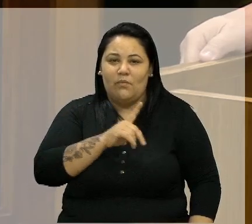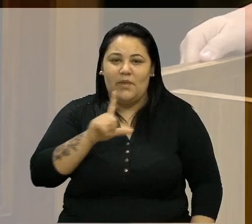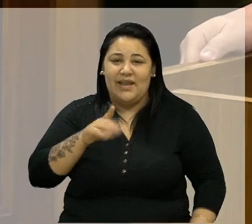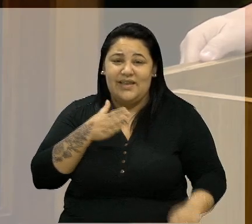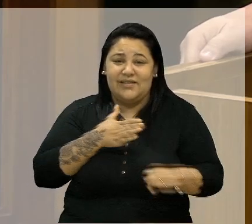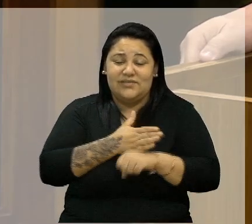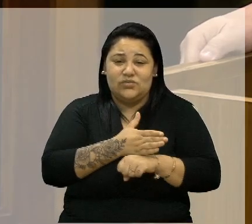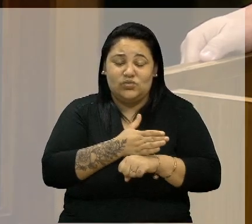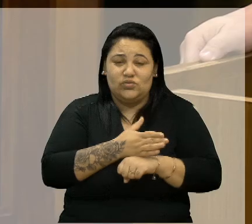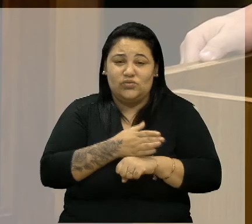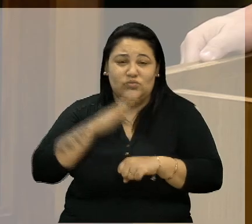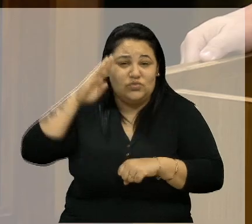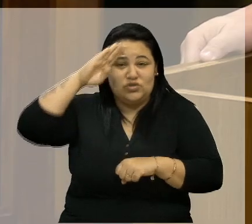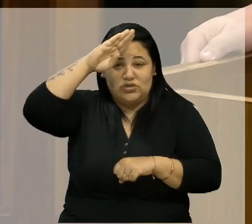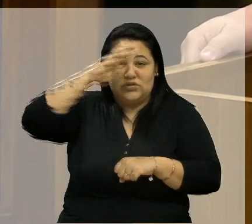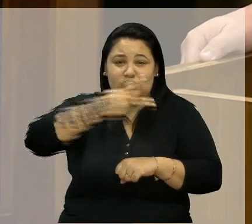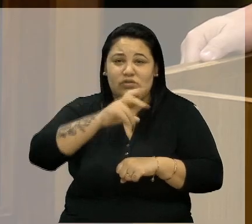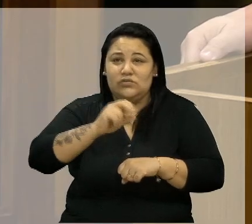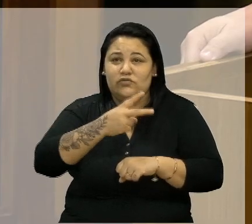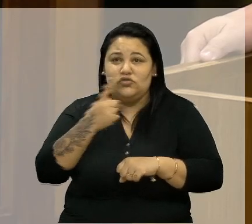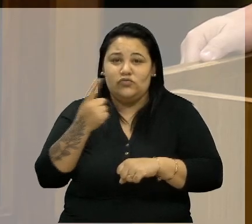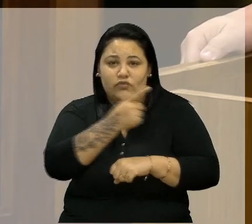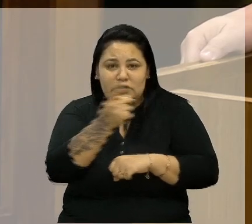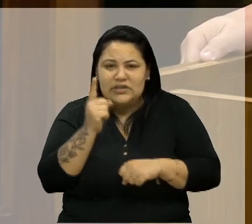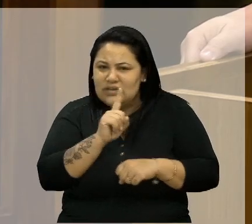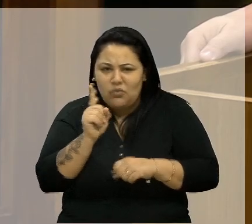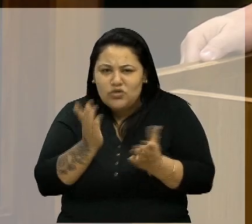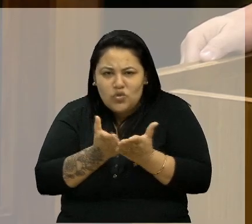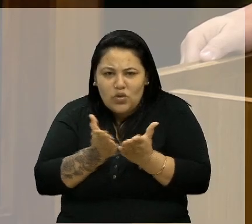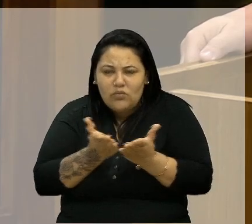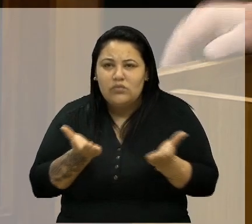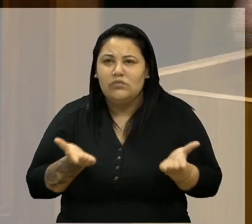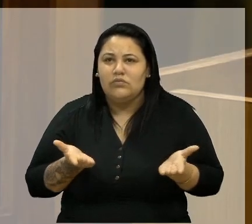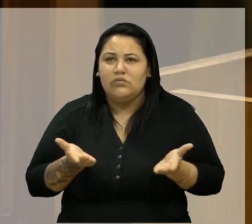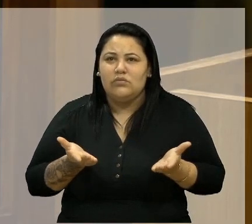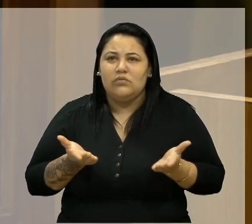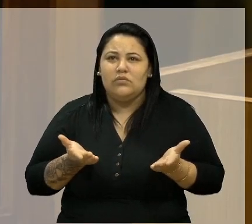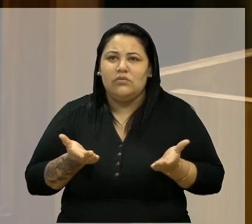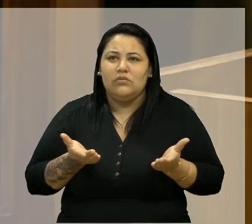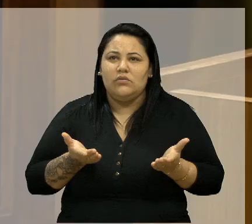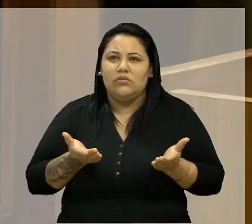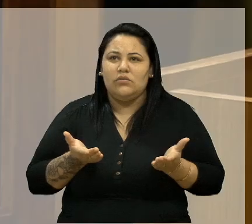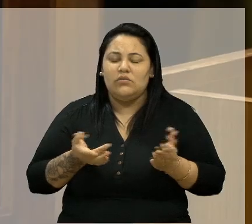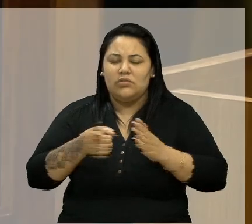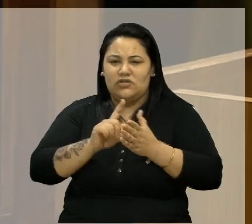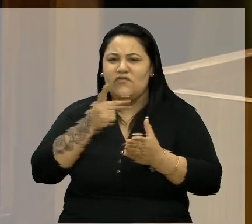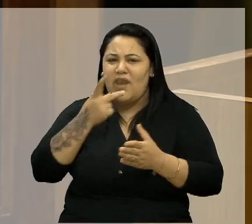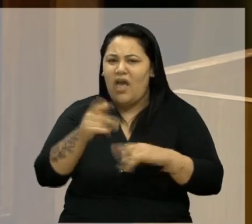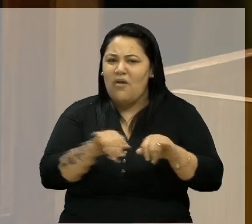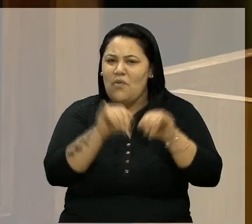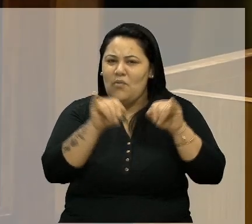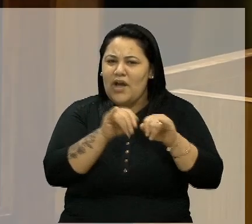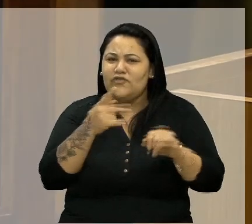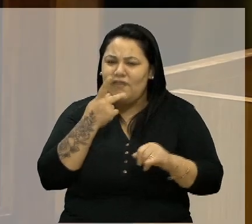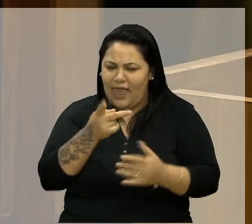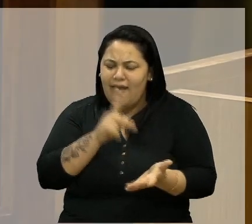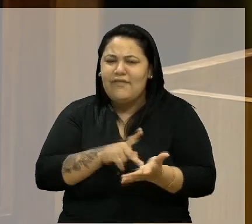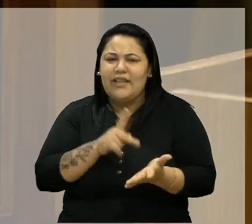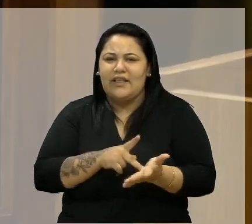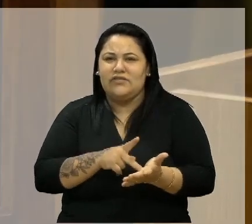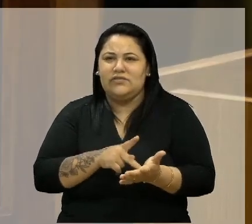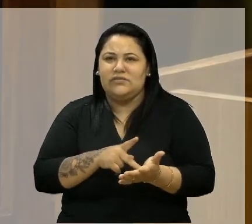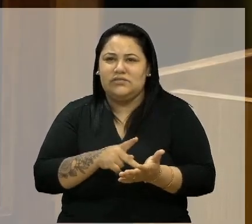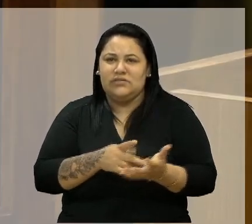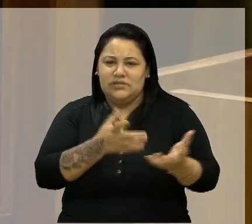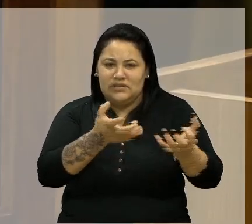2021. Vocês não estudam? Então, assim, ó, antes de falar besteira, fale a realidade.